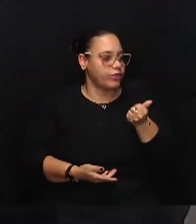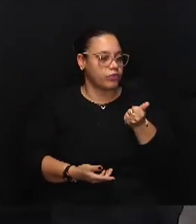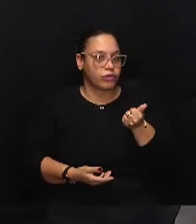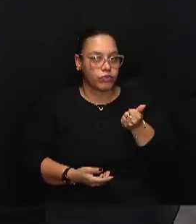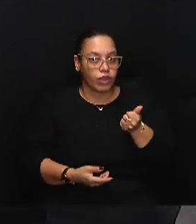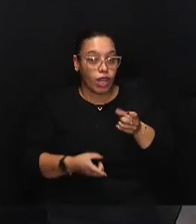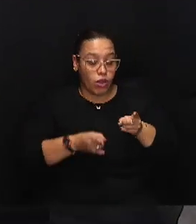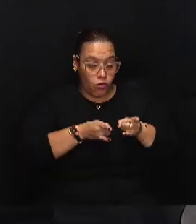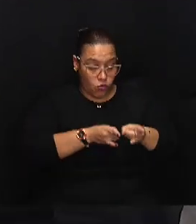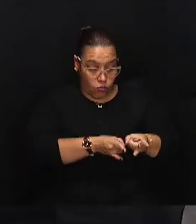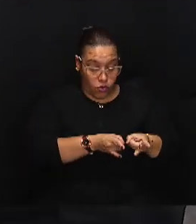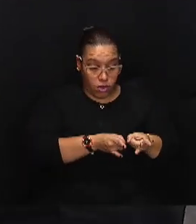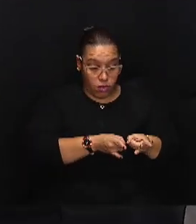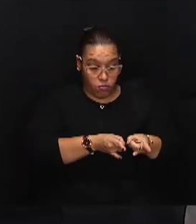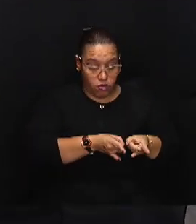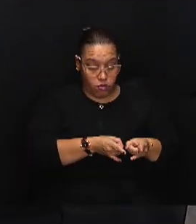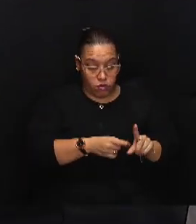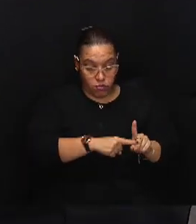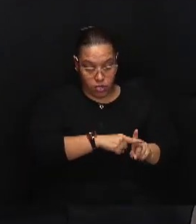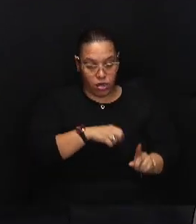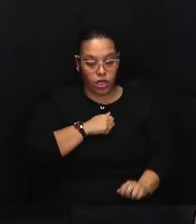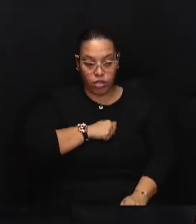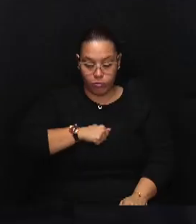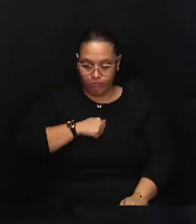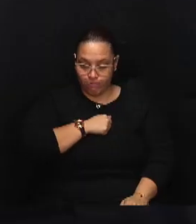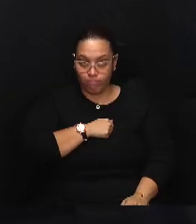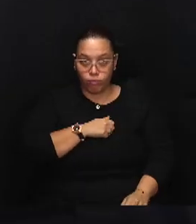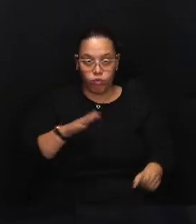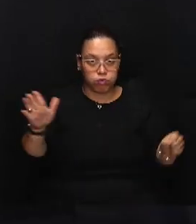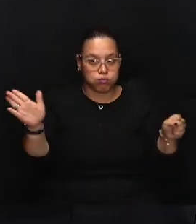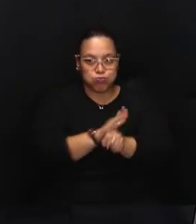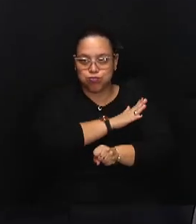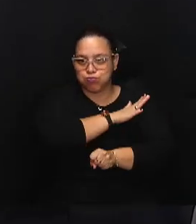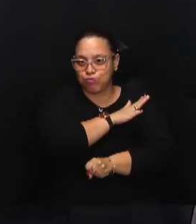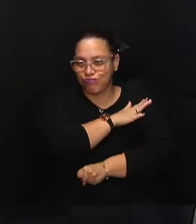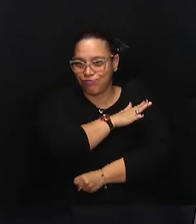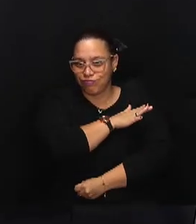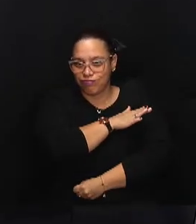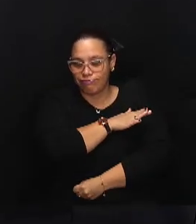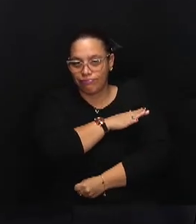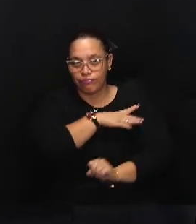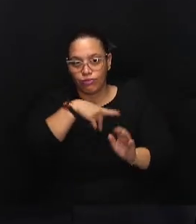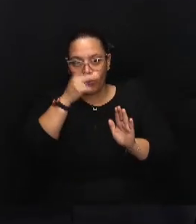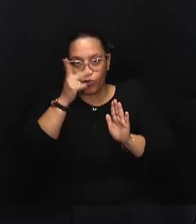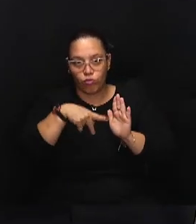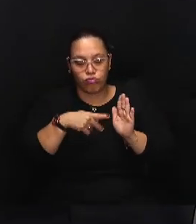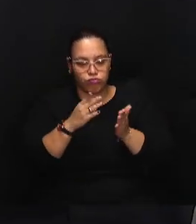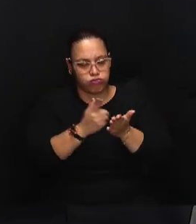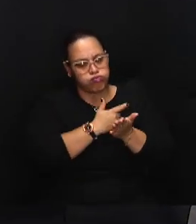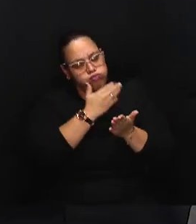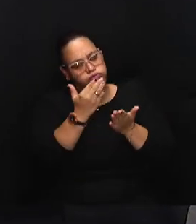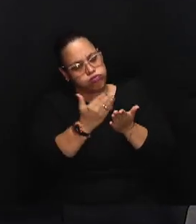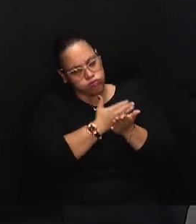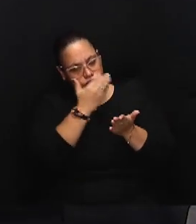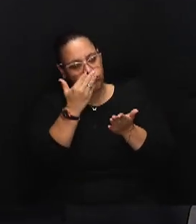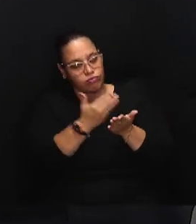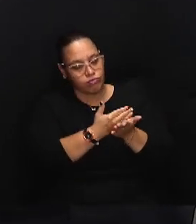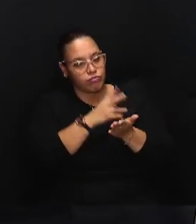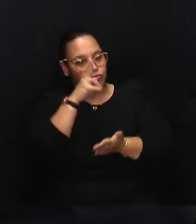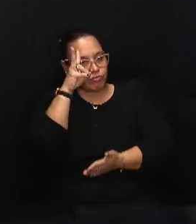para o cemitério, que também é um lugar ali lotado. Ali é um próprio livro da história da cidade,